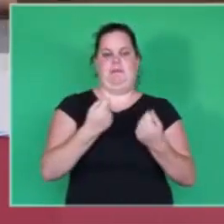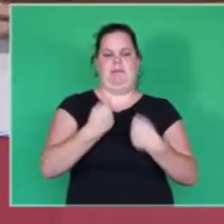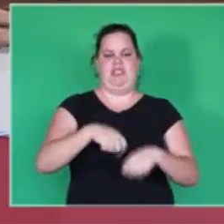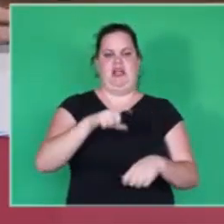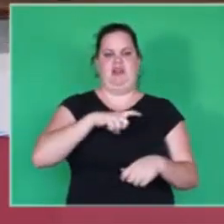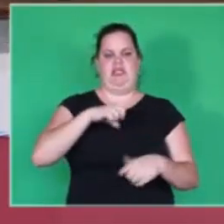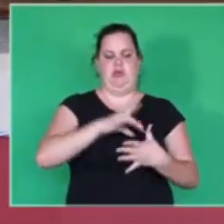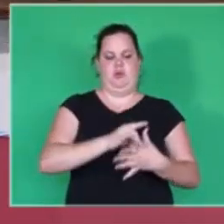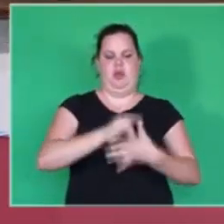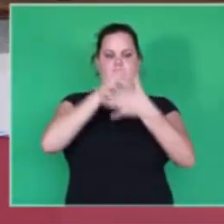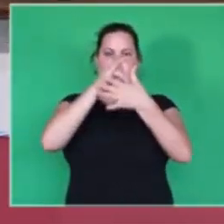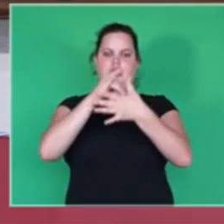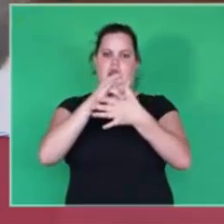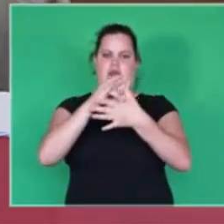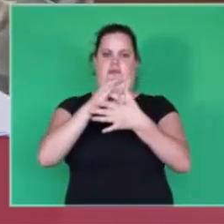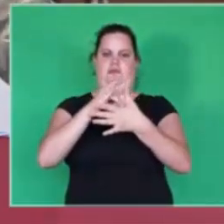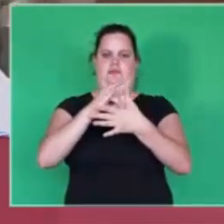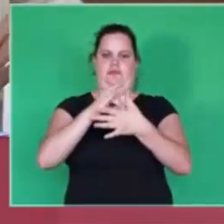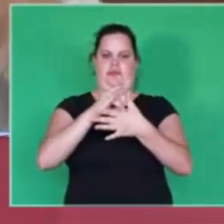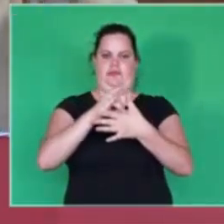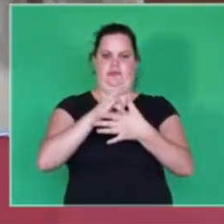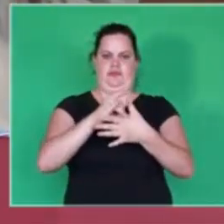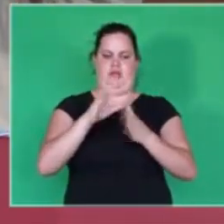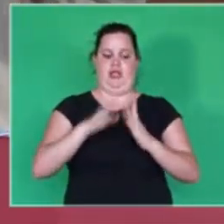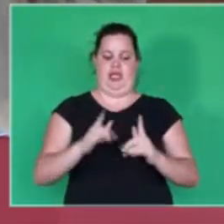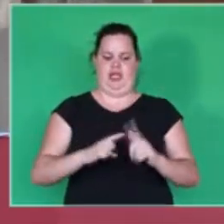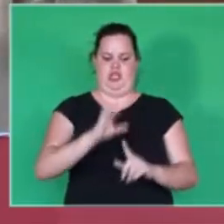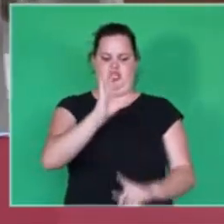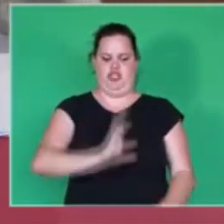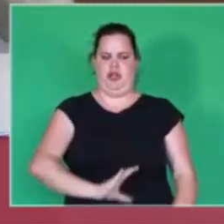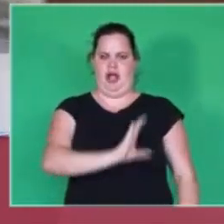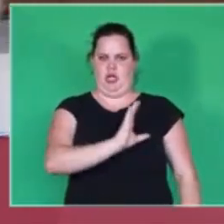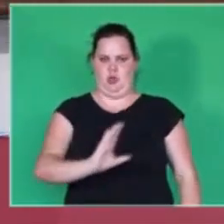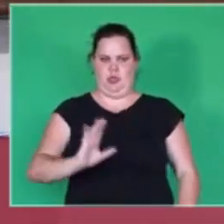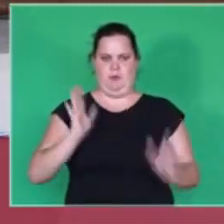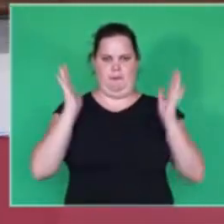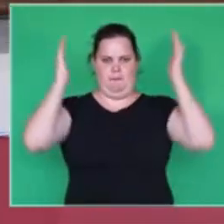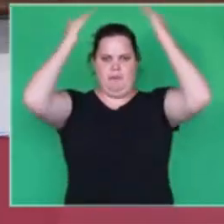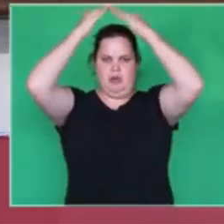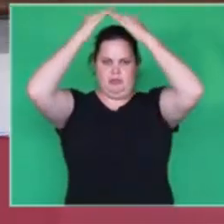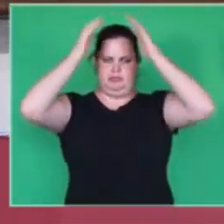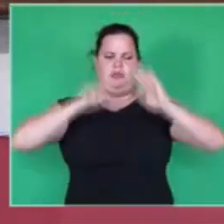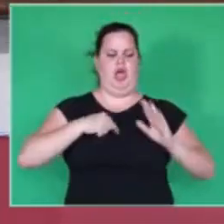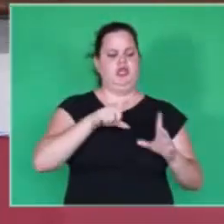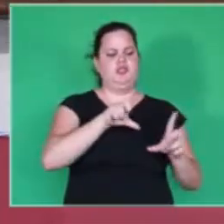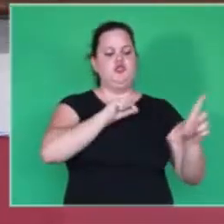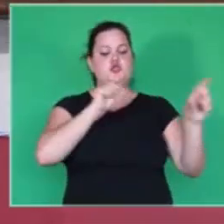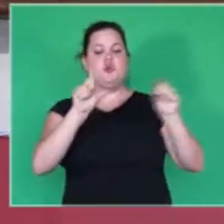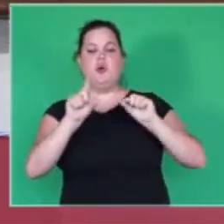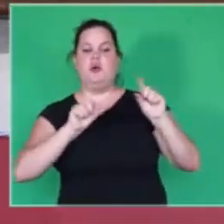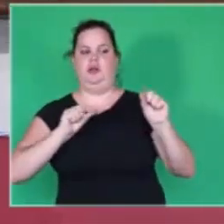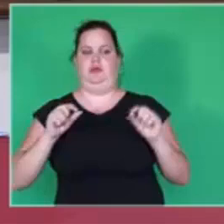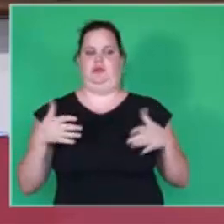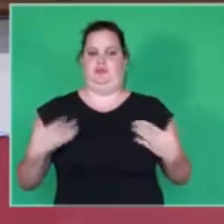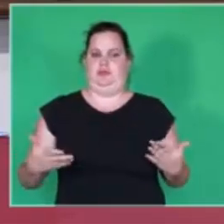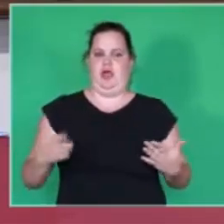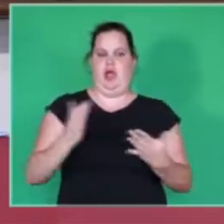era a santidade lá. Então, vai ser fulano e tal. E eles lutavam por isso. Alguns